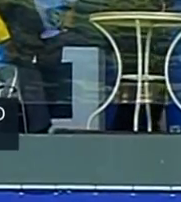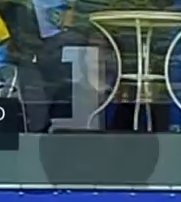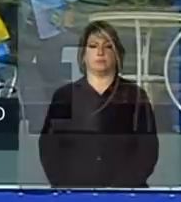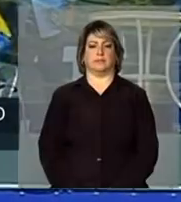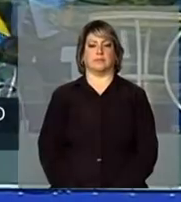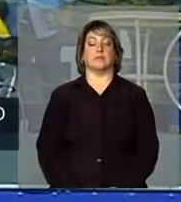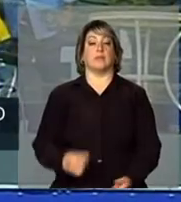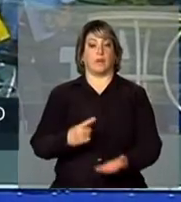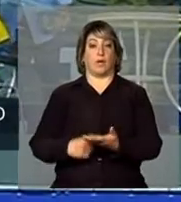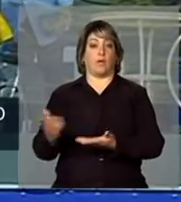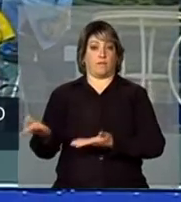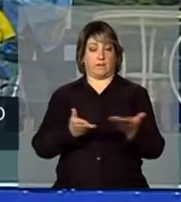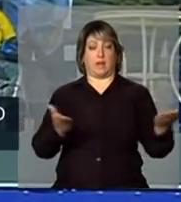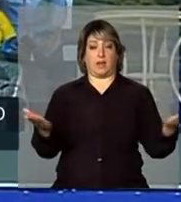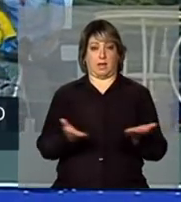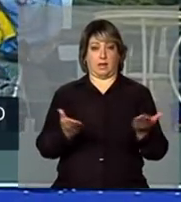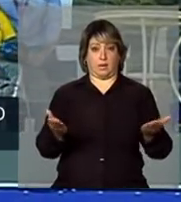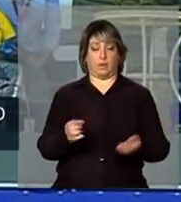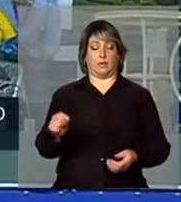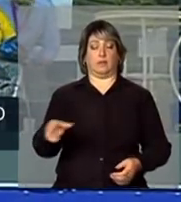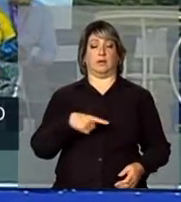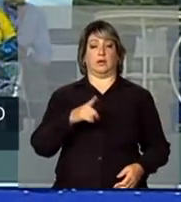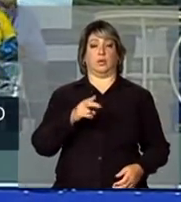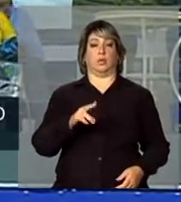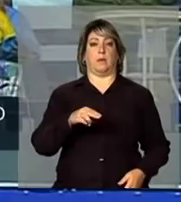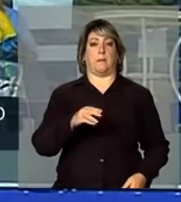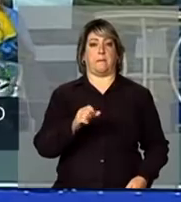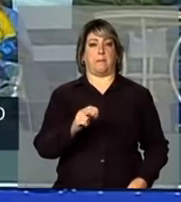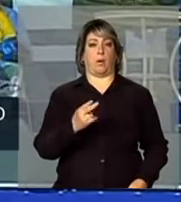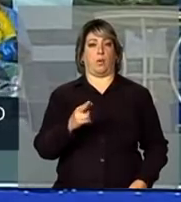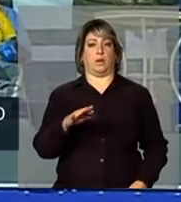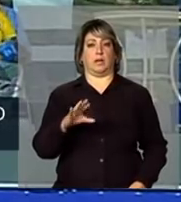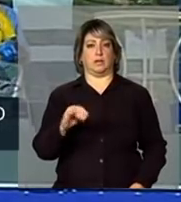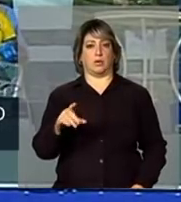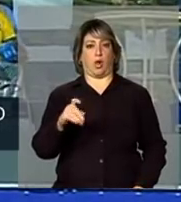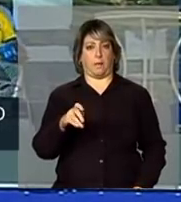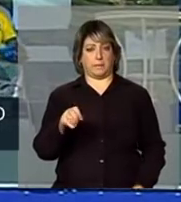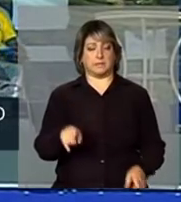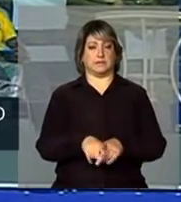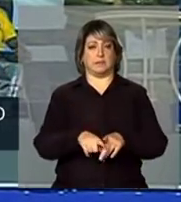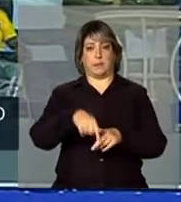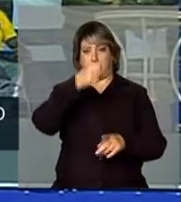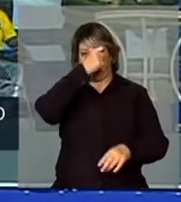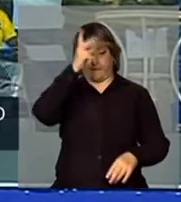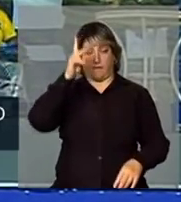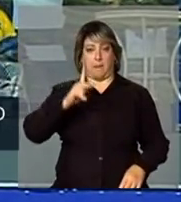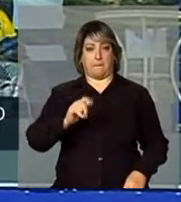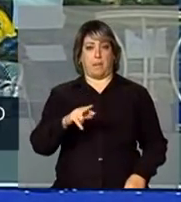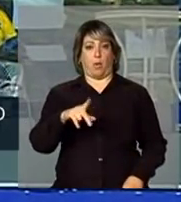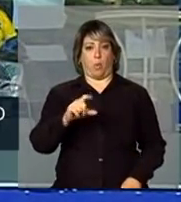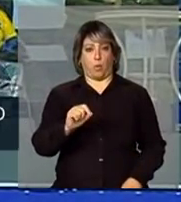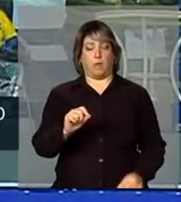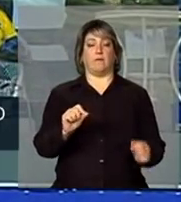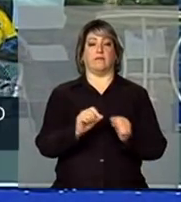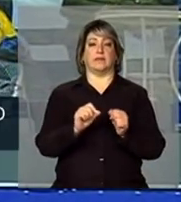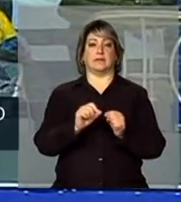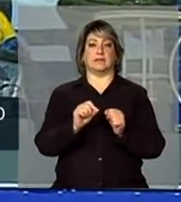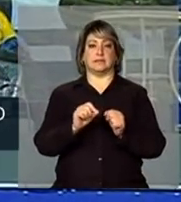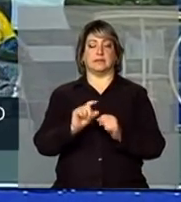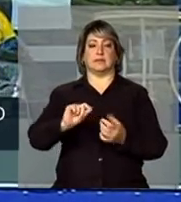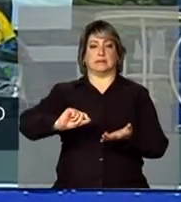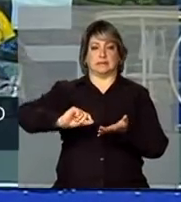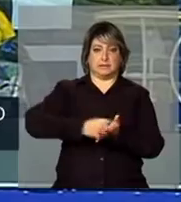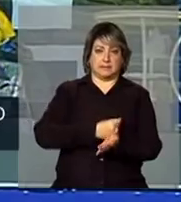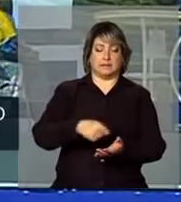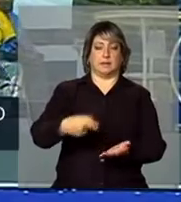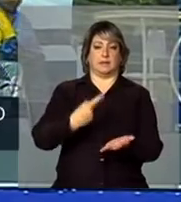Convidamos agora o Dr. Maurício Antônio Lopes e o prefeito Paulo Piau Nogueira para procederem à assinatura